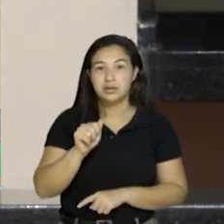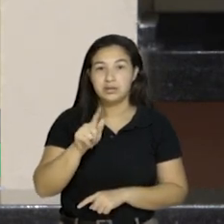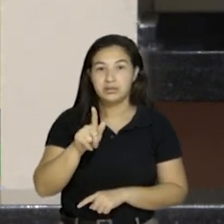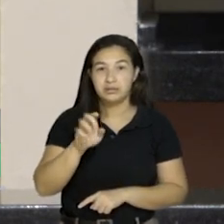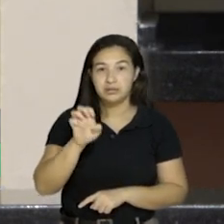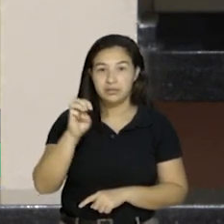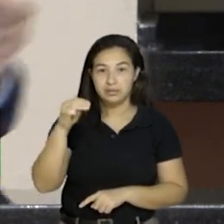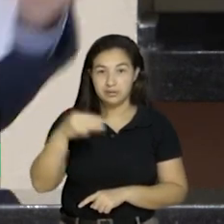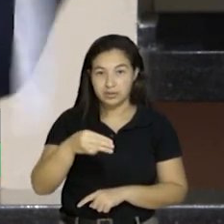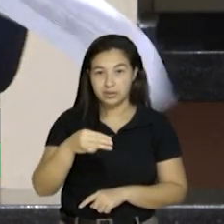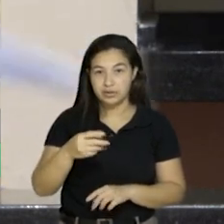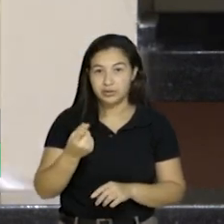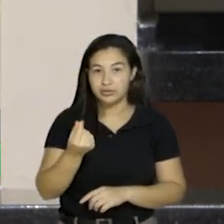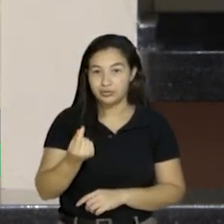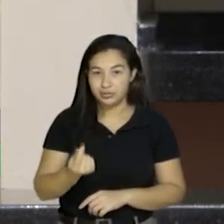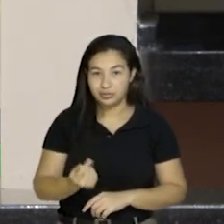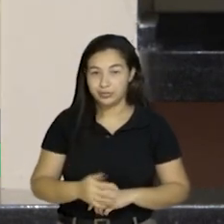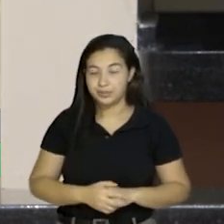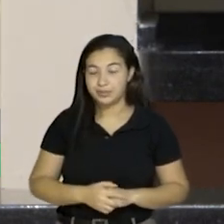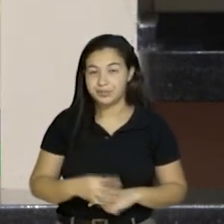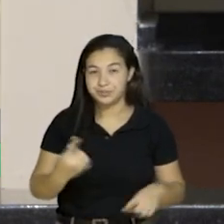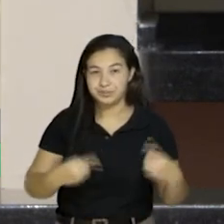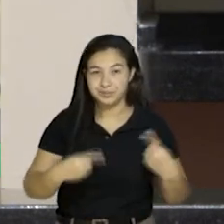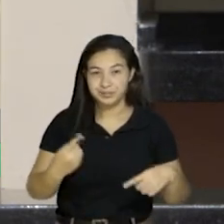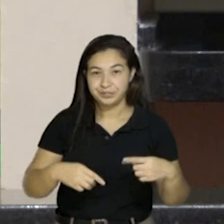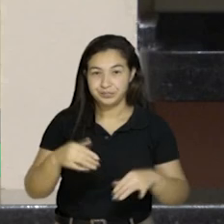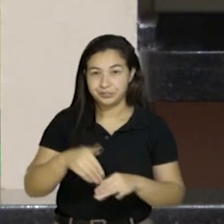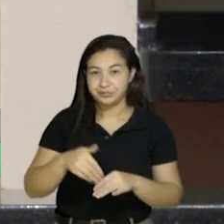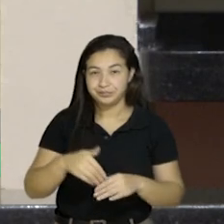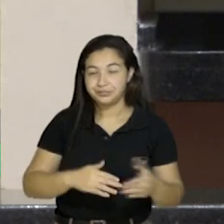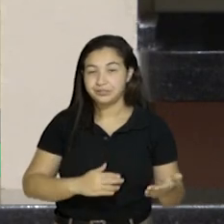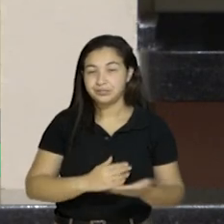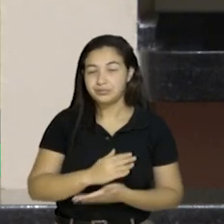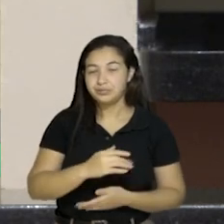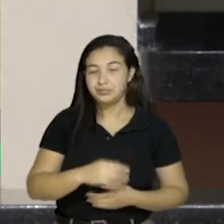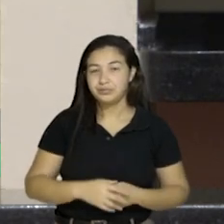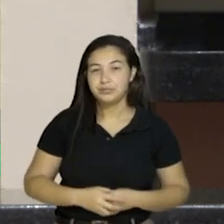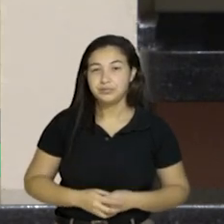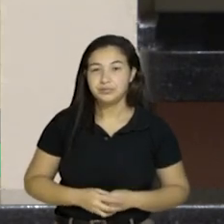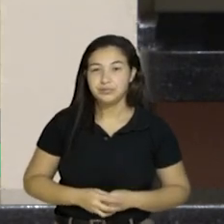em discussão em votação aprovado